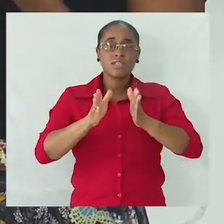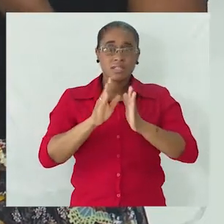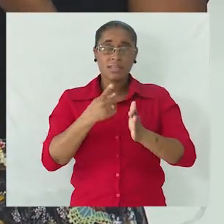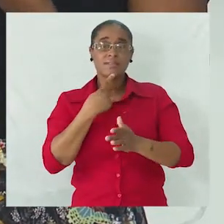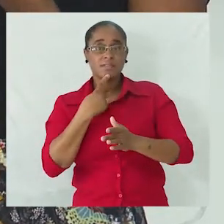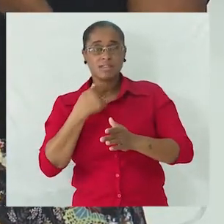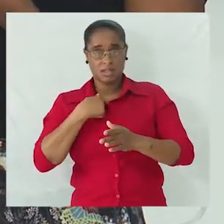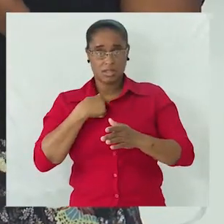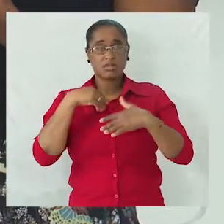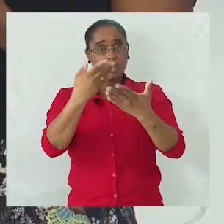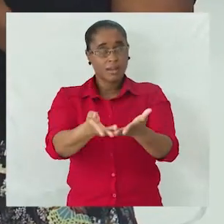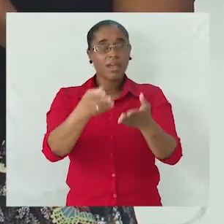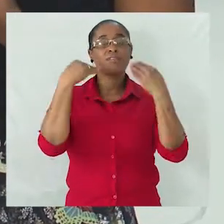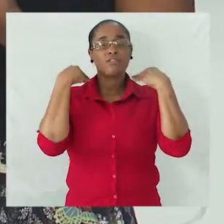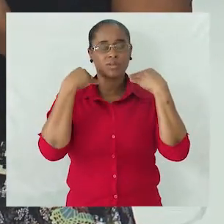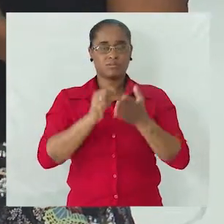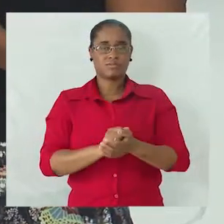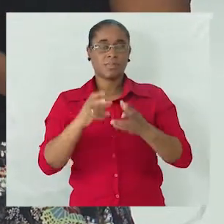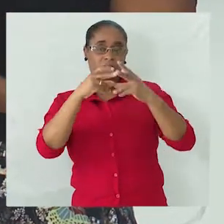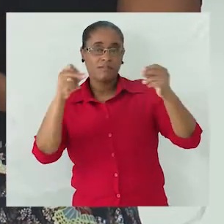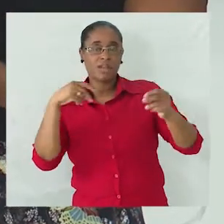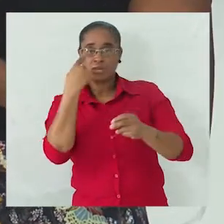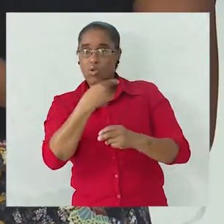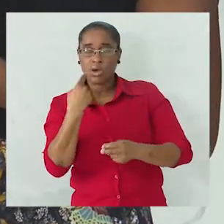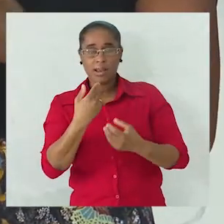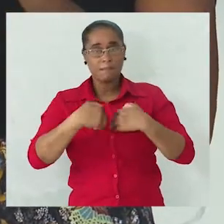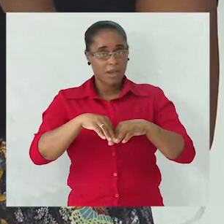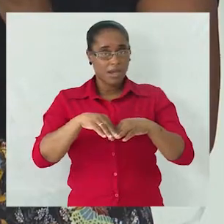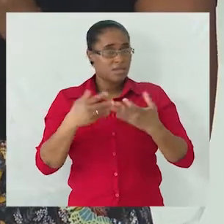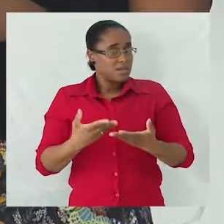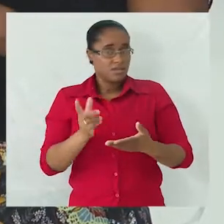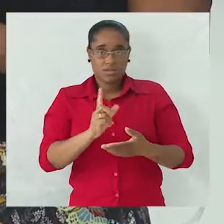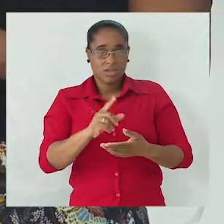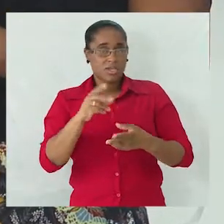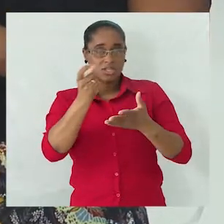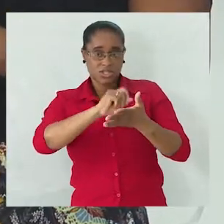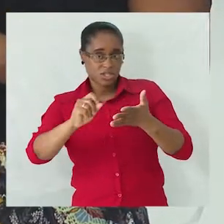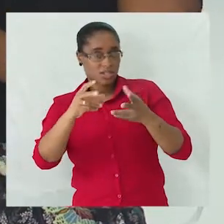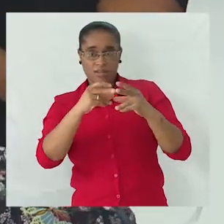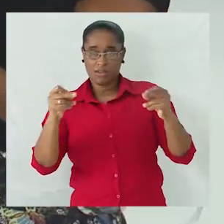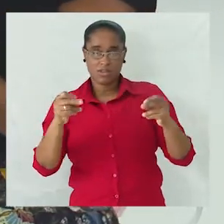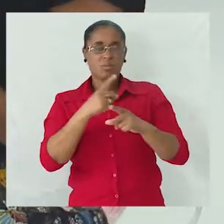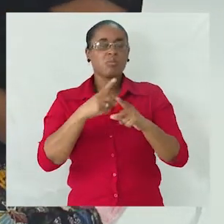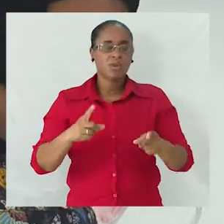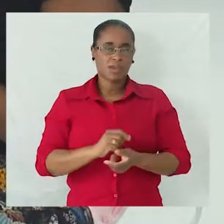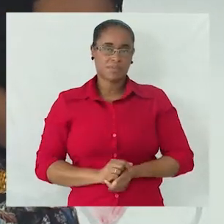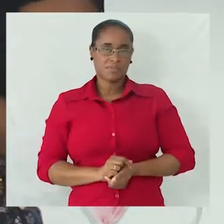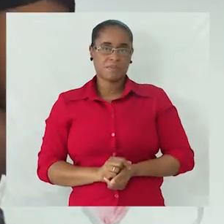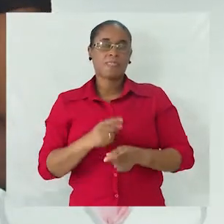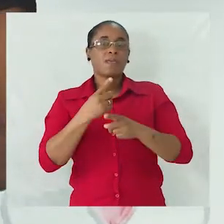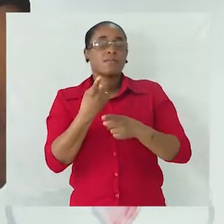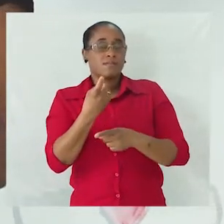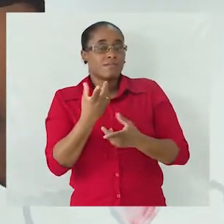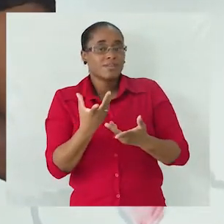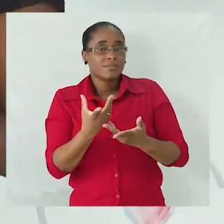dar uma informação. É uma frase oral, mas ainda não é uma frase escrita. Porquê? O que é que falta? Começa com uma letra